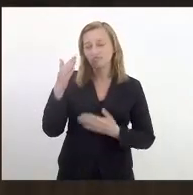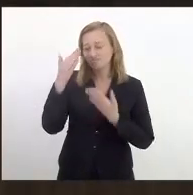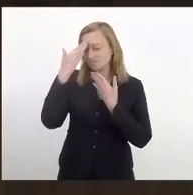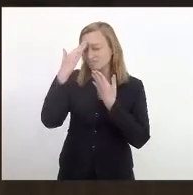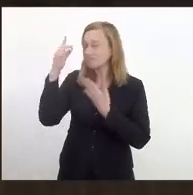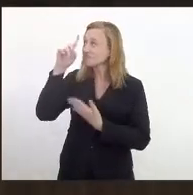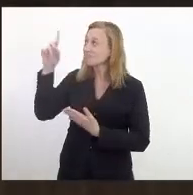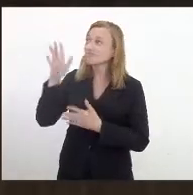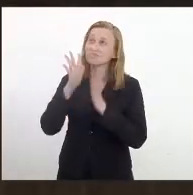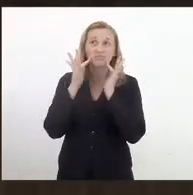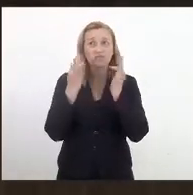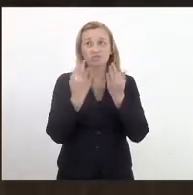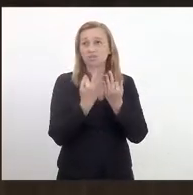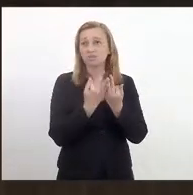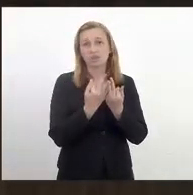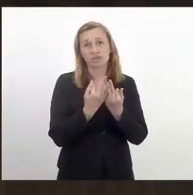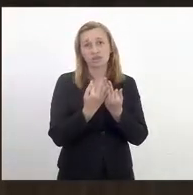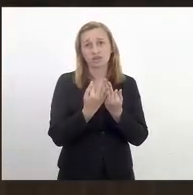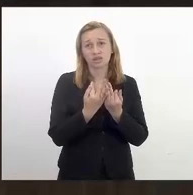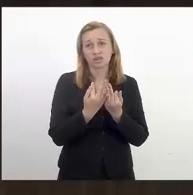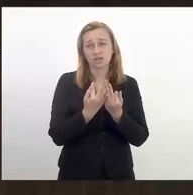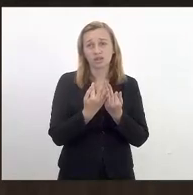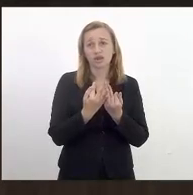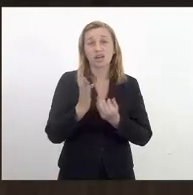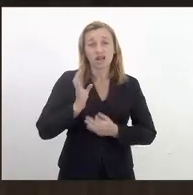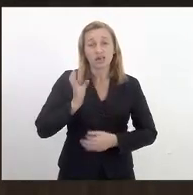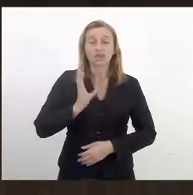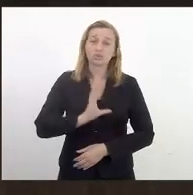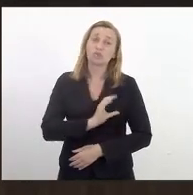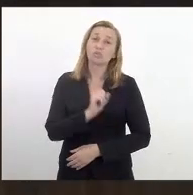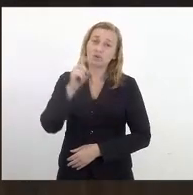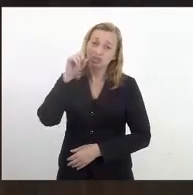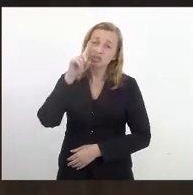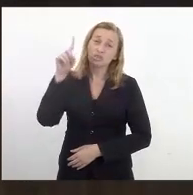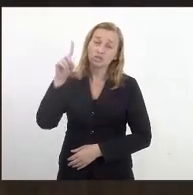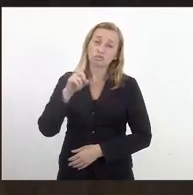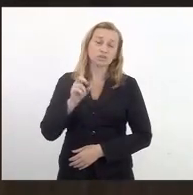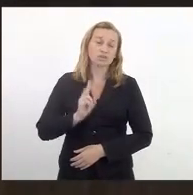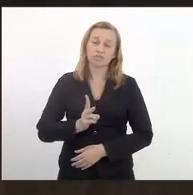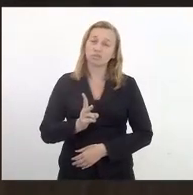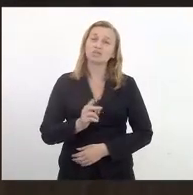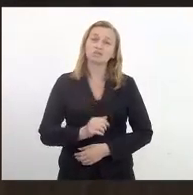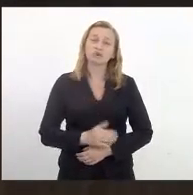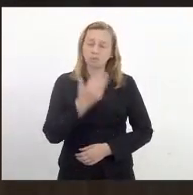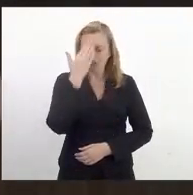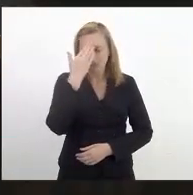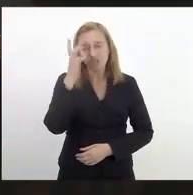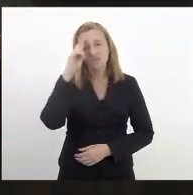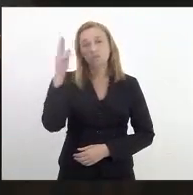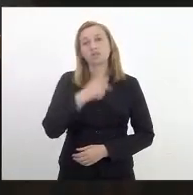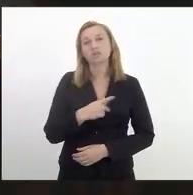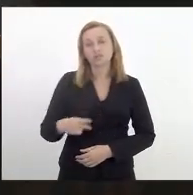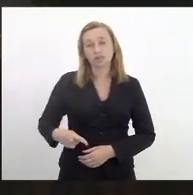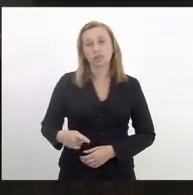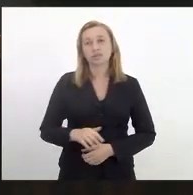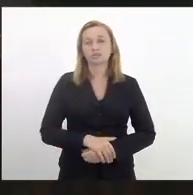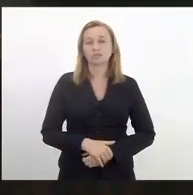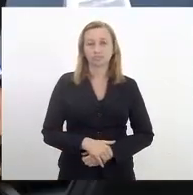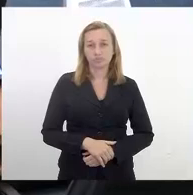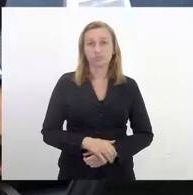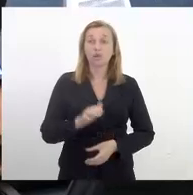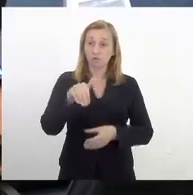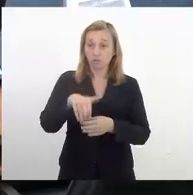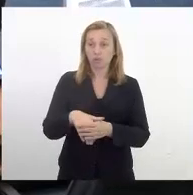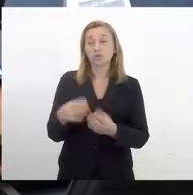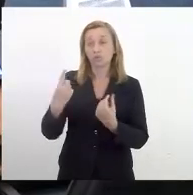minha família ela é bem sucedida porque está na mão de Deus sempre Ligar para Nei voto divergente